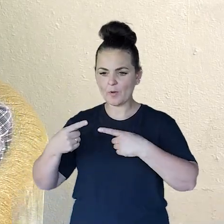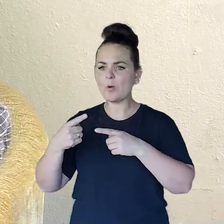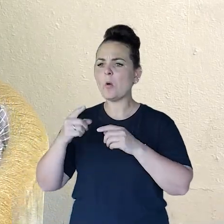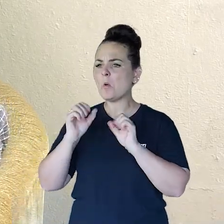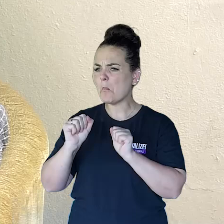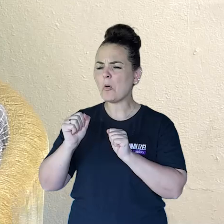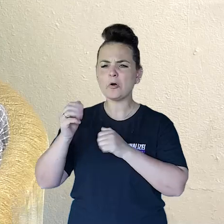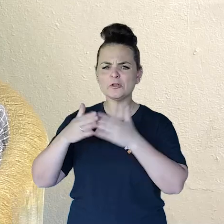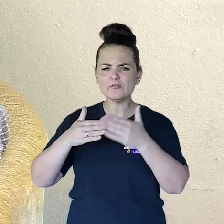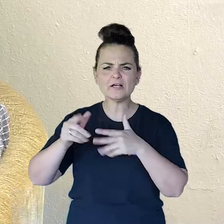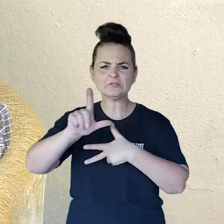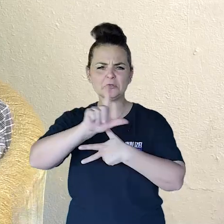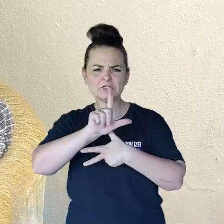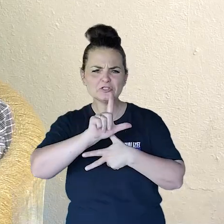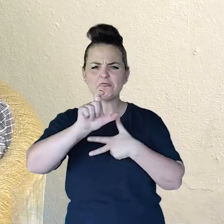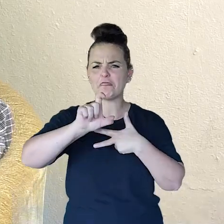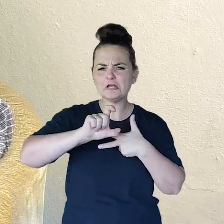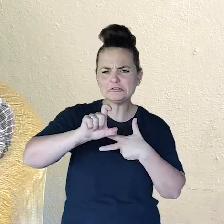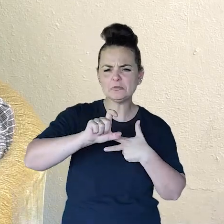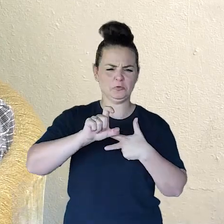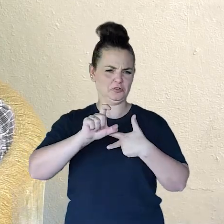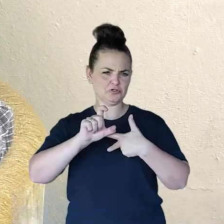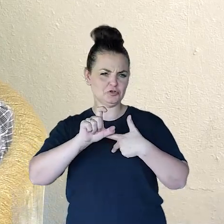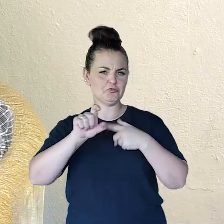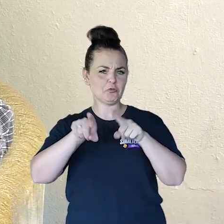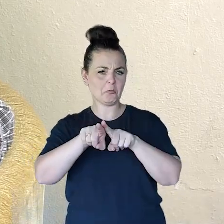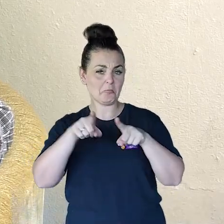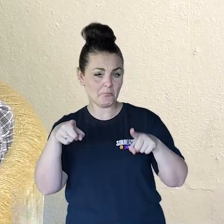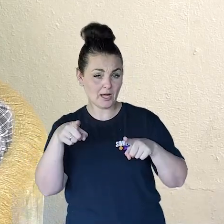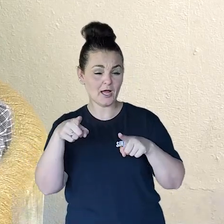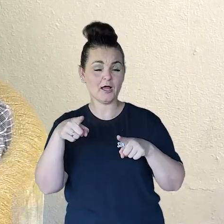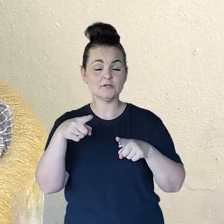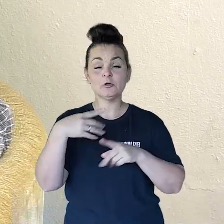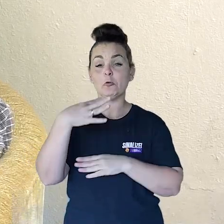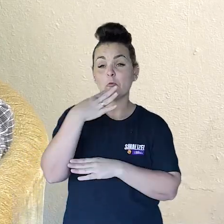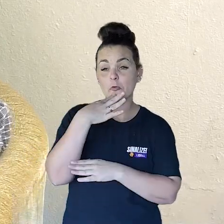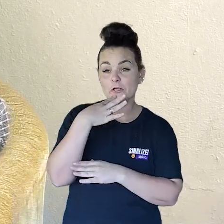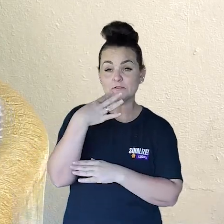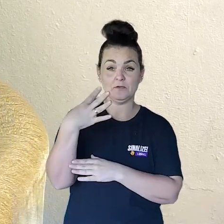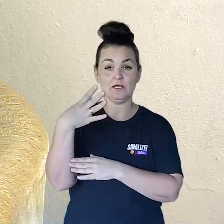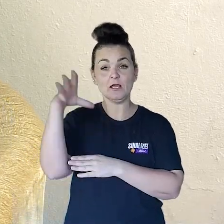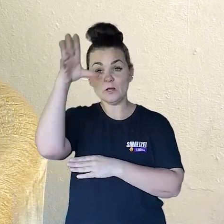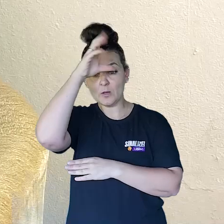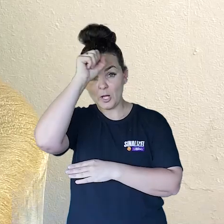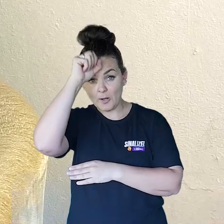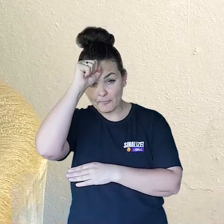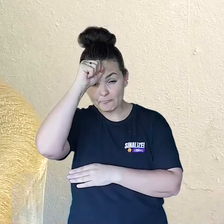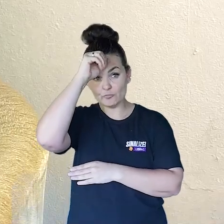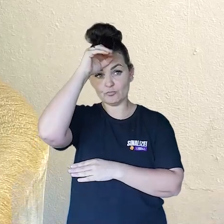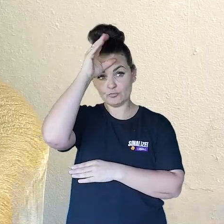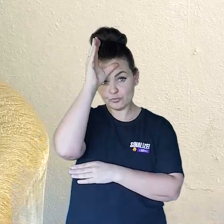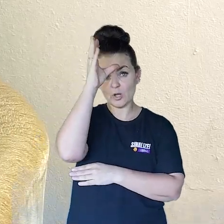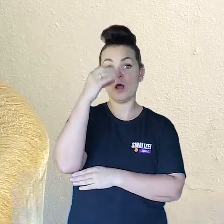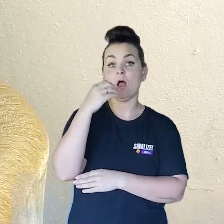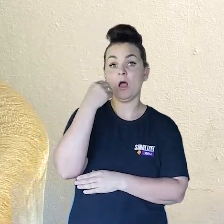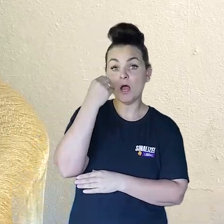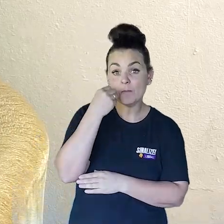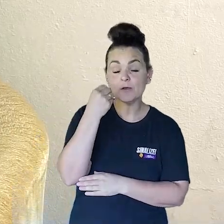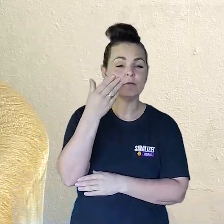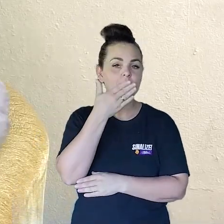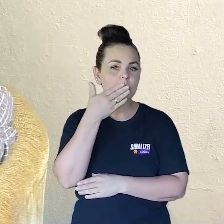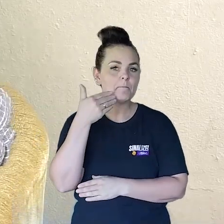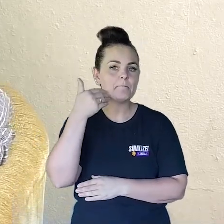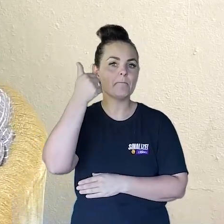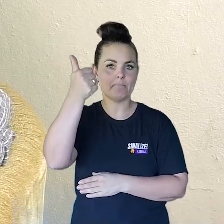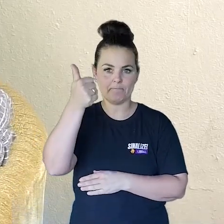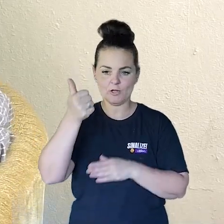no Legislativo, eu acredito que a experiência, o conhecimento encurta espaços, né, caminhos. Então